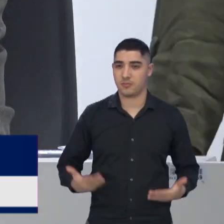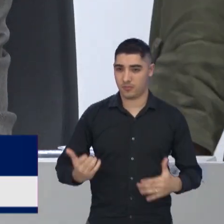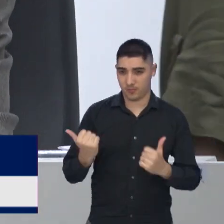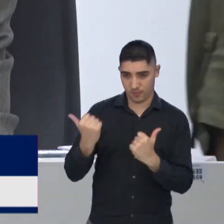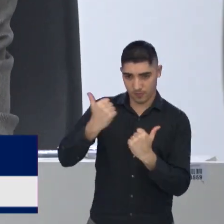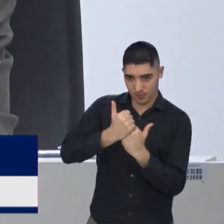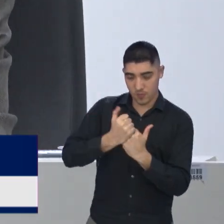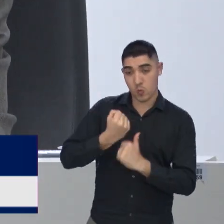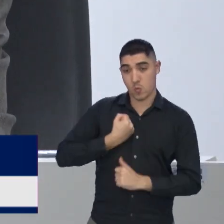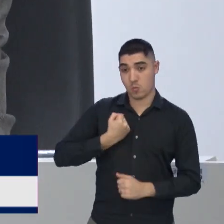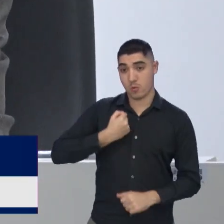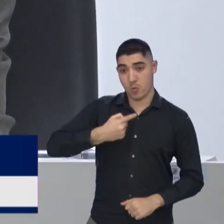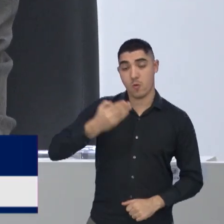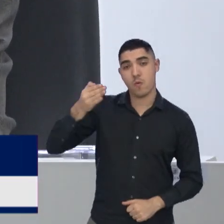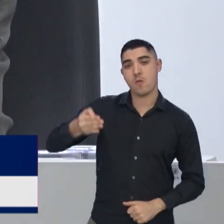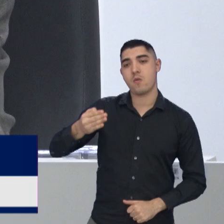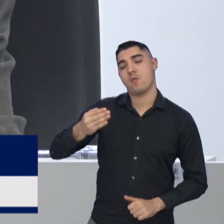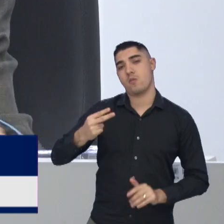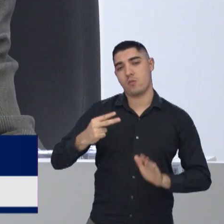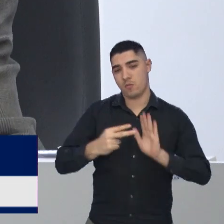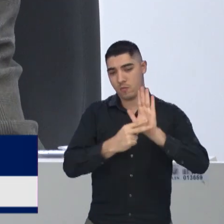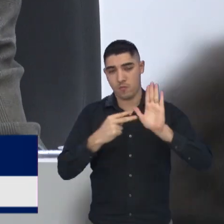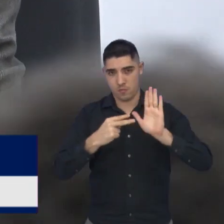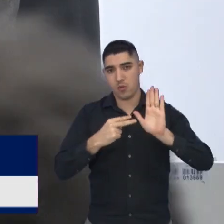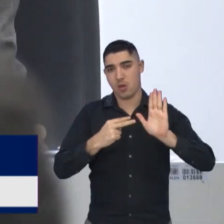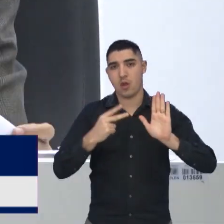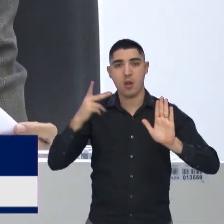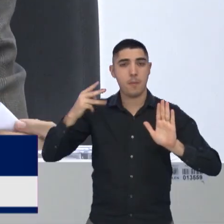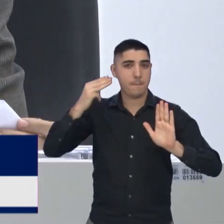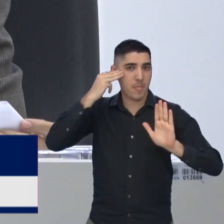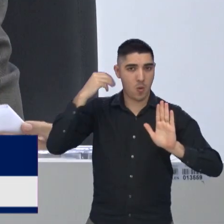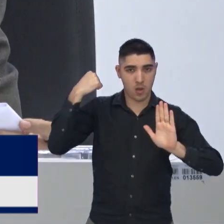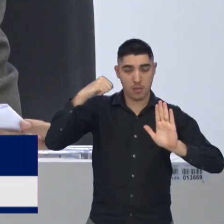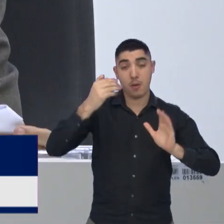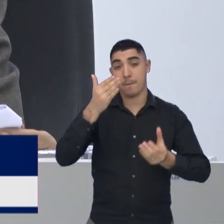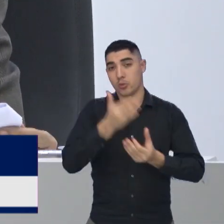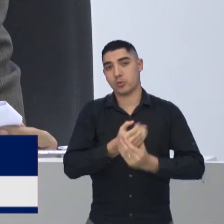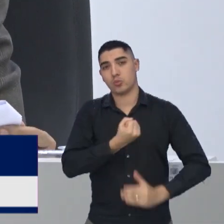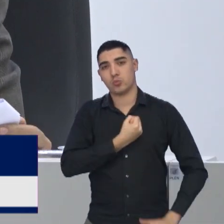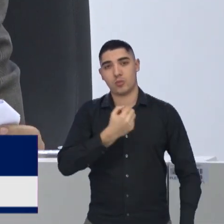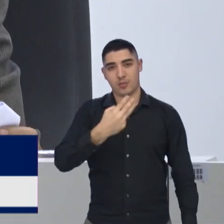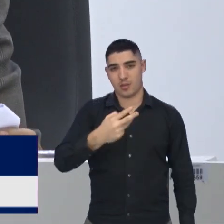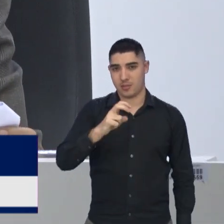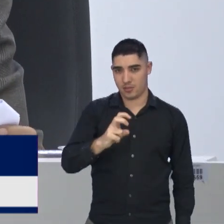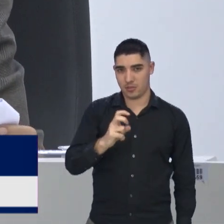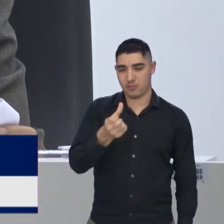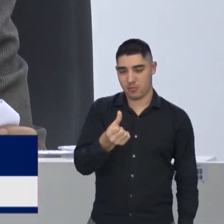Substitutivo número 1, de autoria do vereador Marcão da Academia, ao processo número